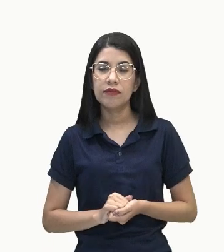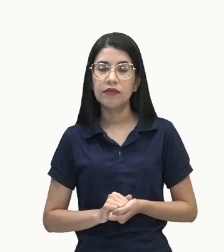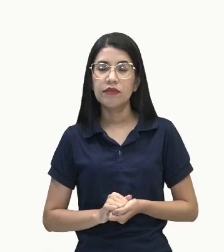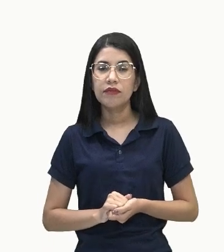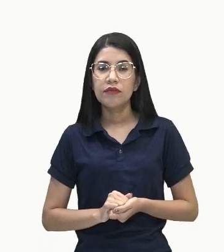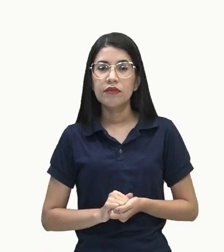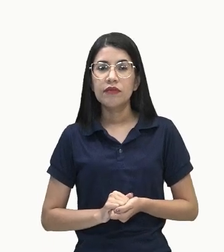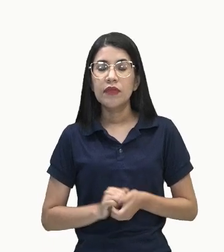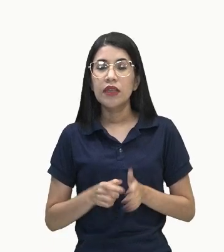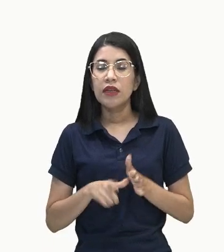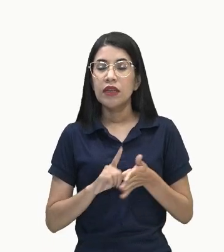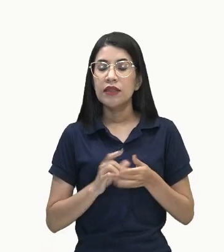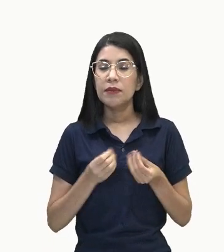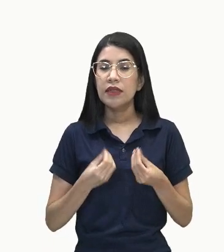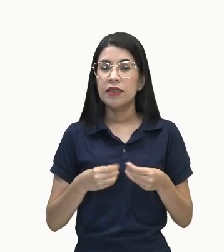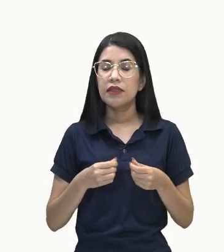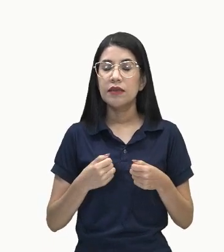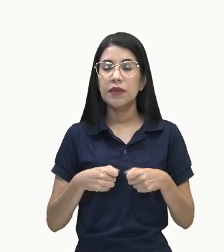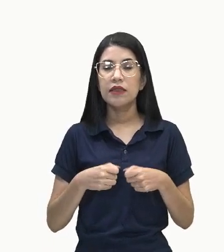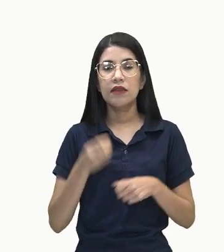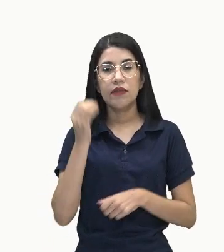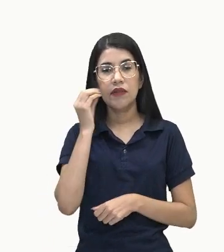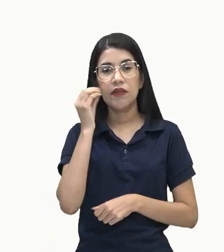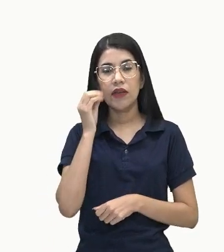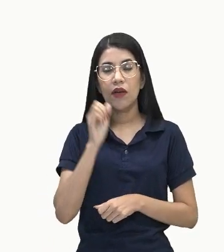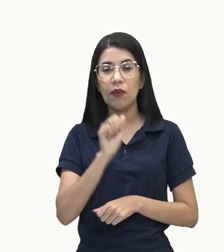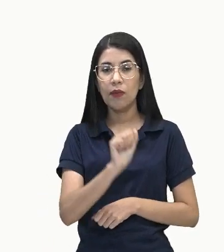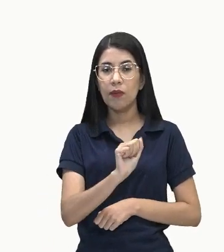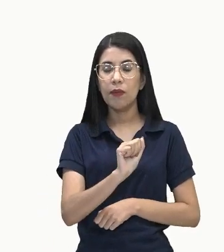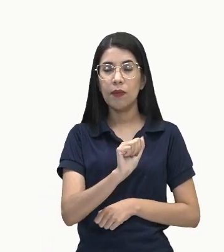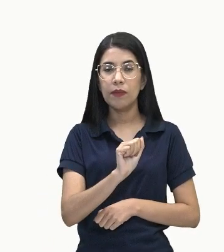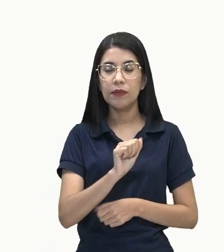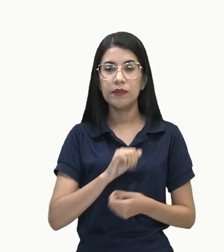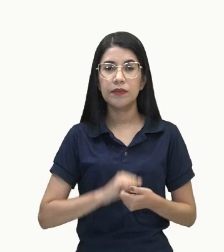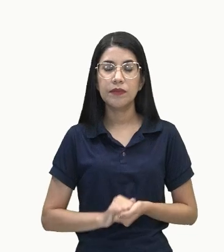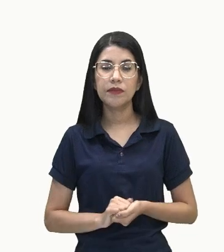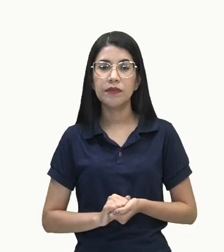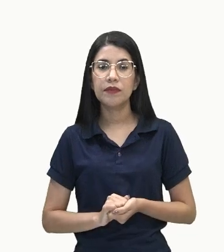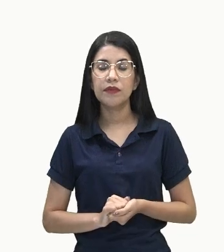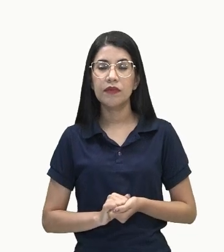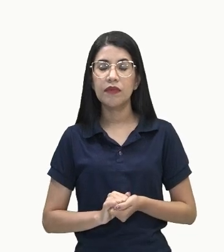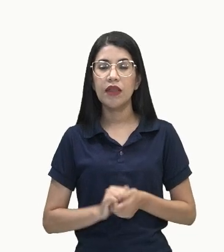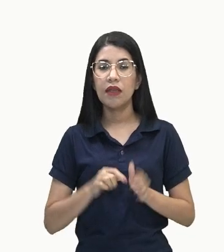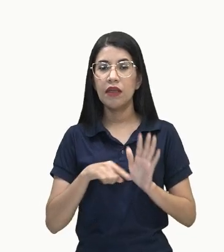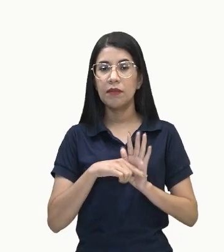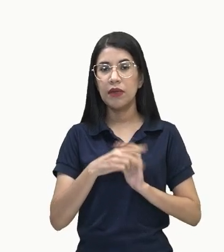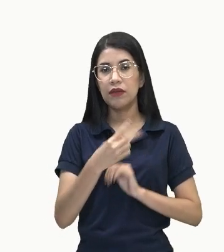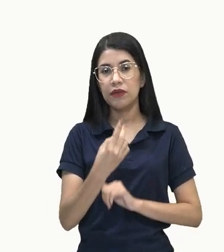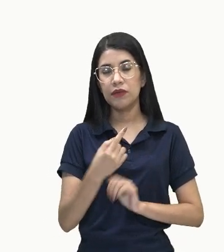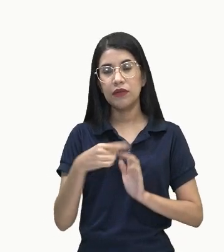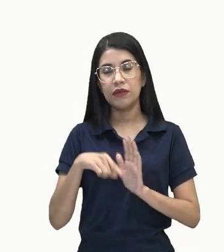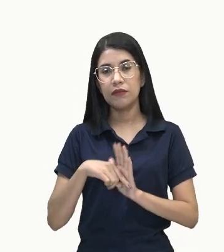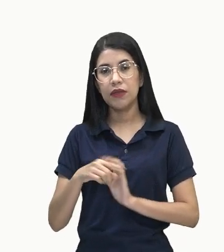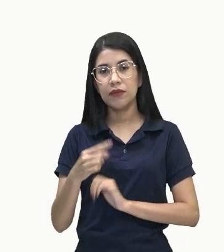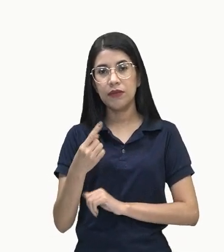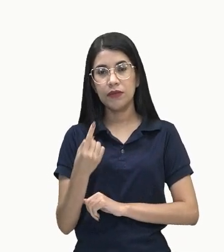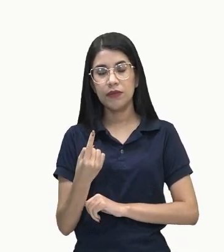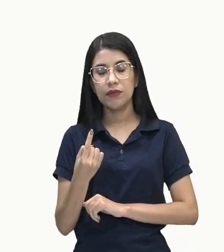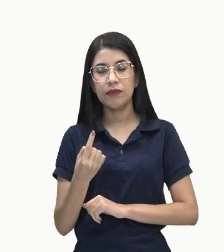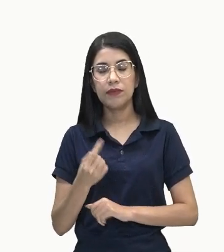Primeiramente, vamos verificar aqui, então, o nosso ponto A. O ponto A tem coordenadas menos 2 e menos